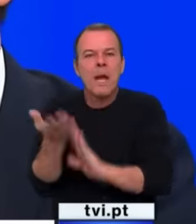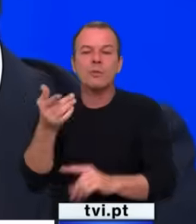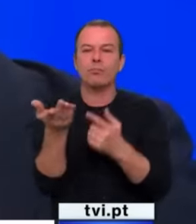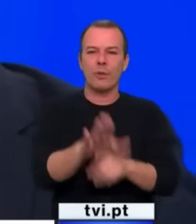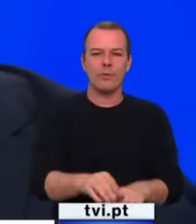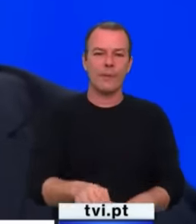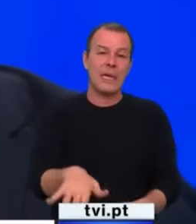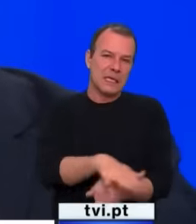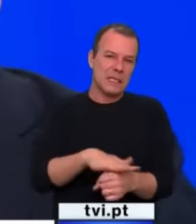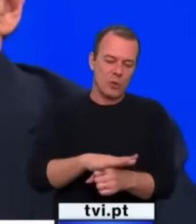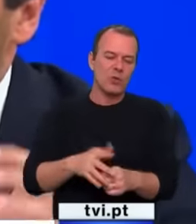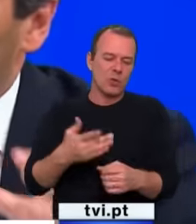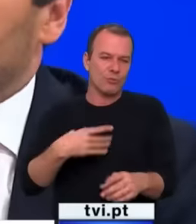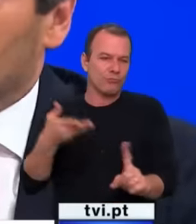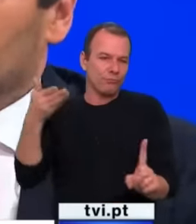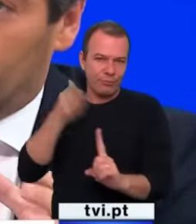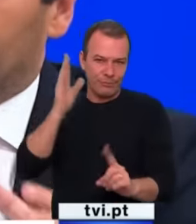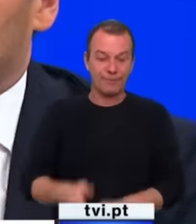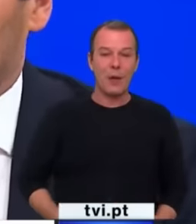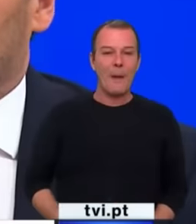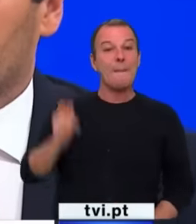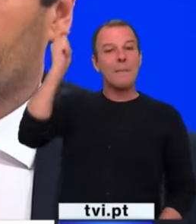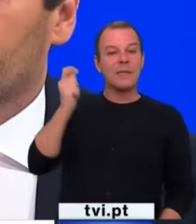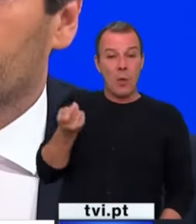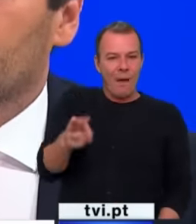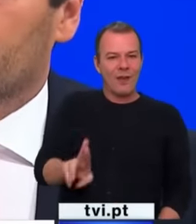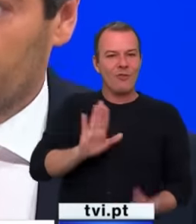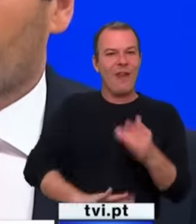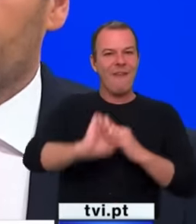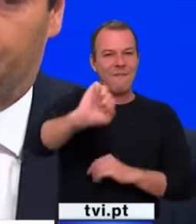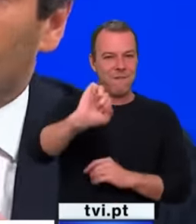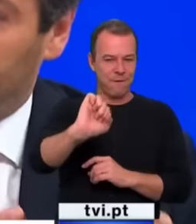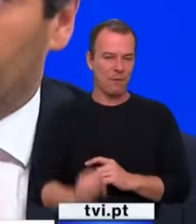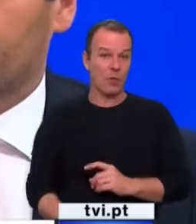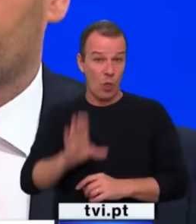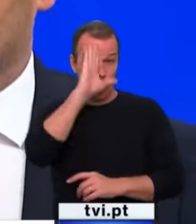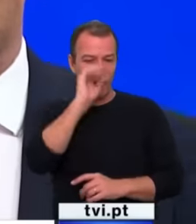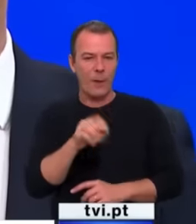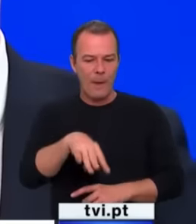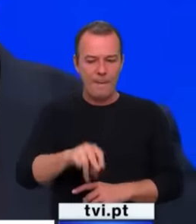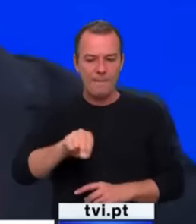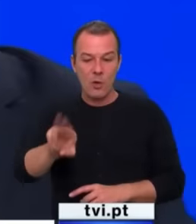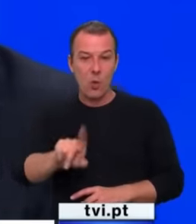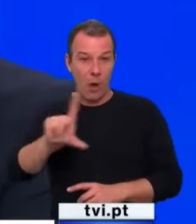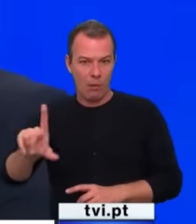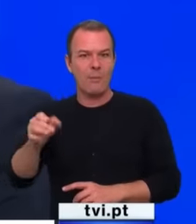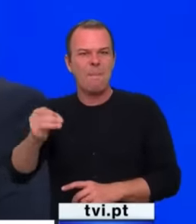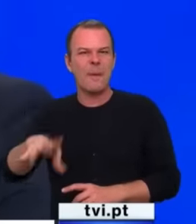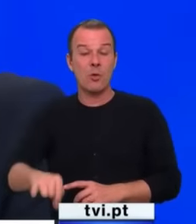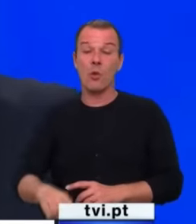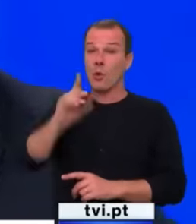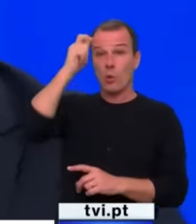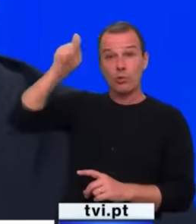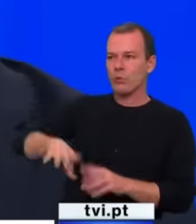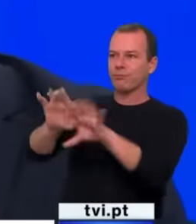gosta de falar de casos, mas são o que temos. Então, a pensão do seu antigo colega de governo, Manuel Pinho, foi foi apreendida por um juiz. A Tribunal Superior